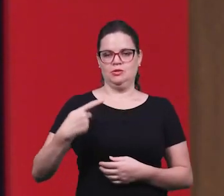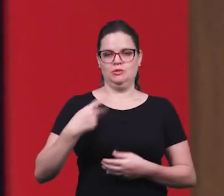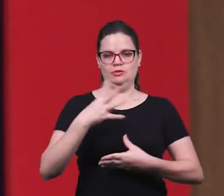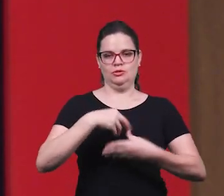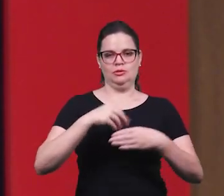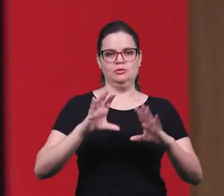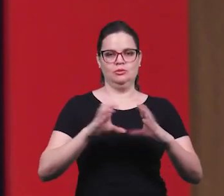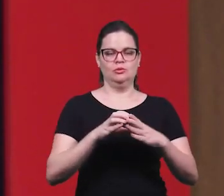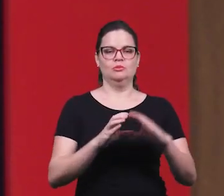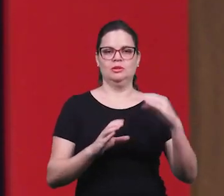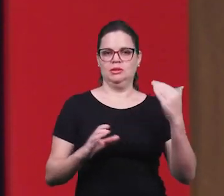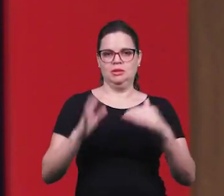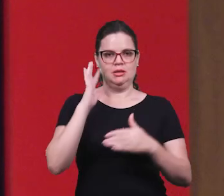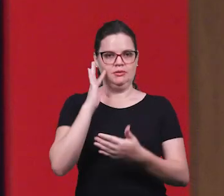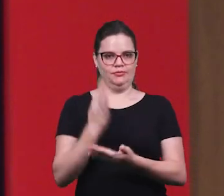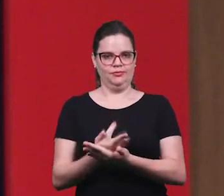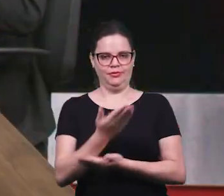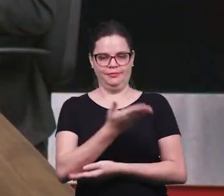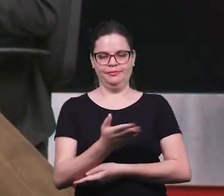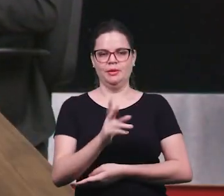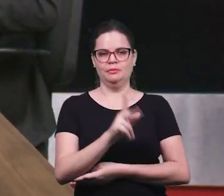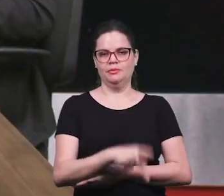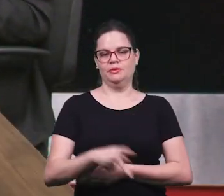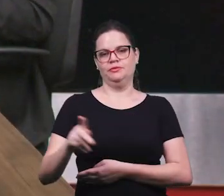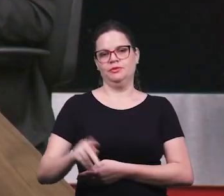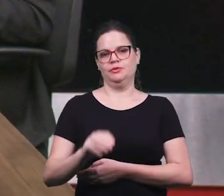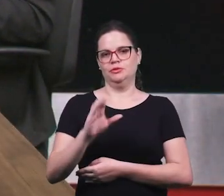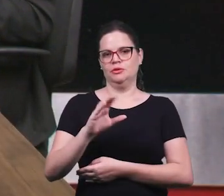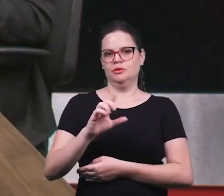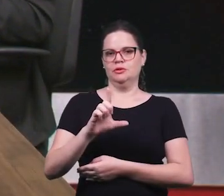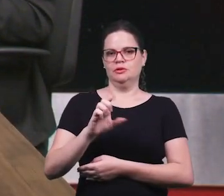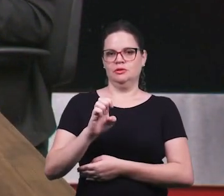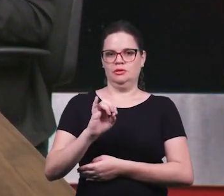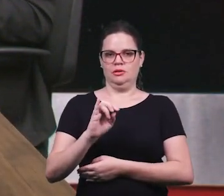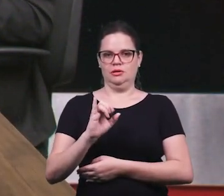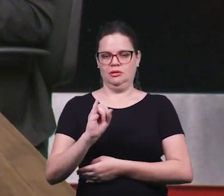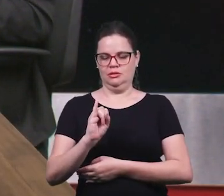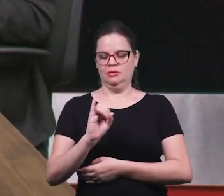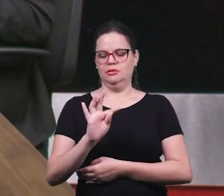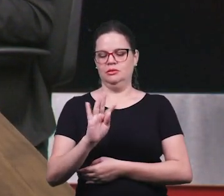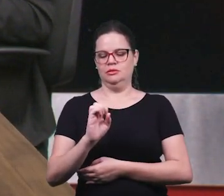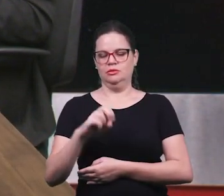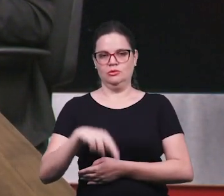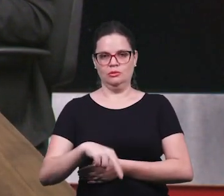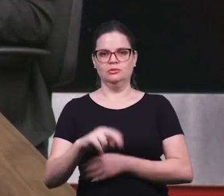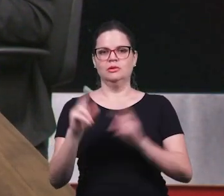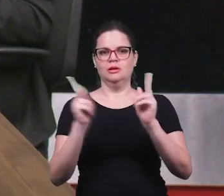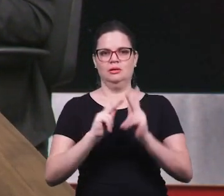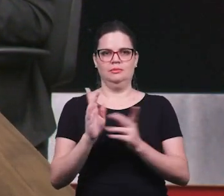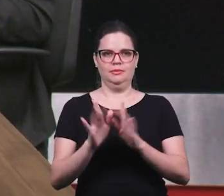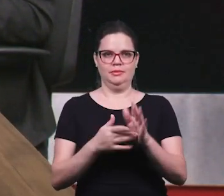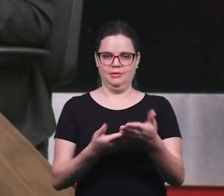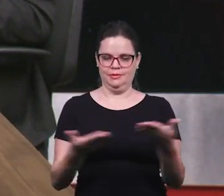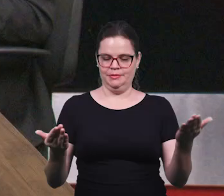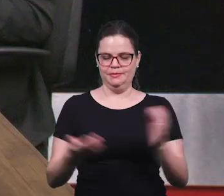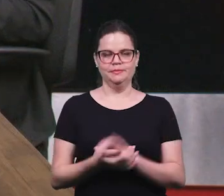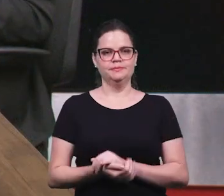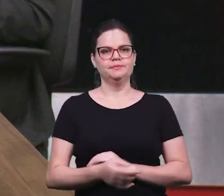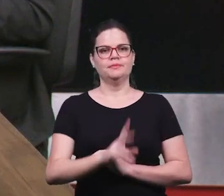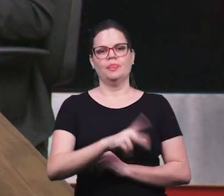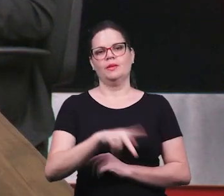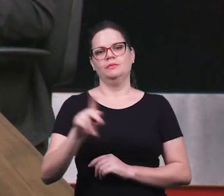assunto. Está aqui conosco o professor Cleiton Vinícius, a paz do Senhor. A paz do Senhor, os irmãos. Muito